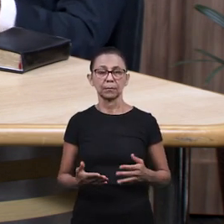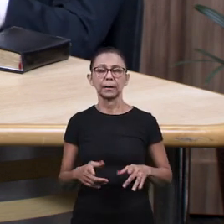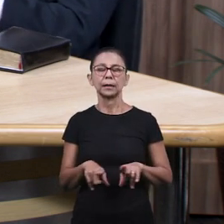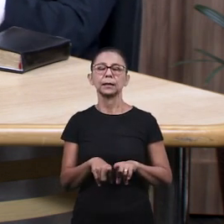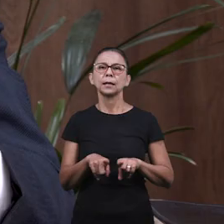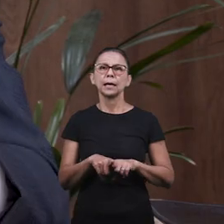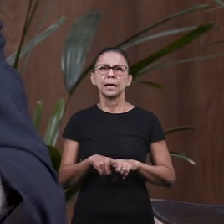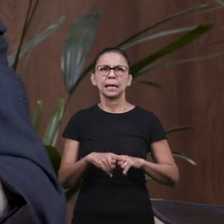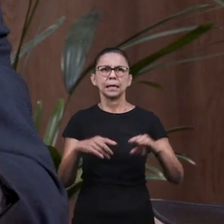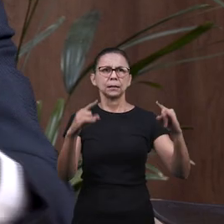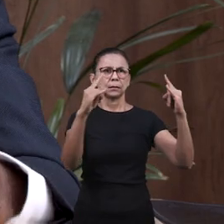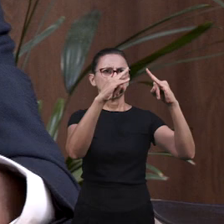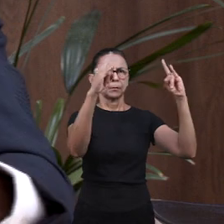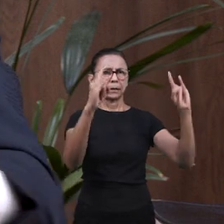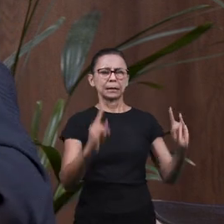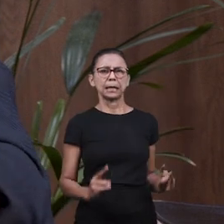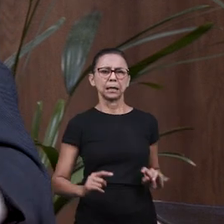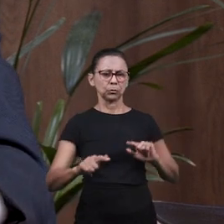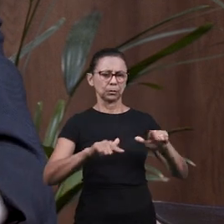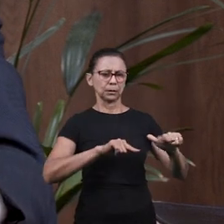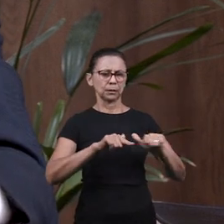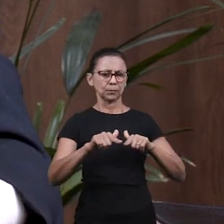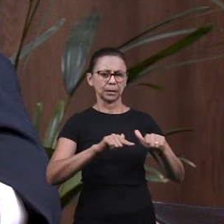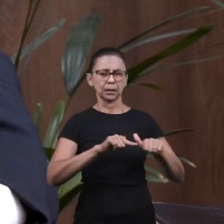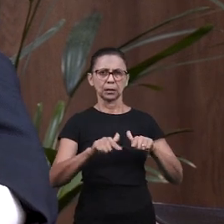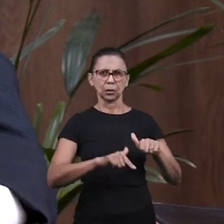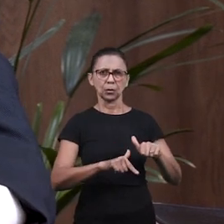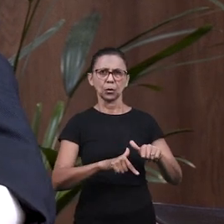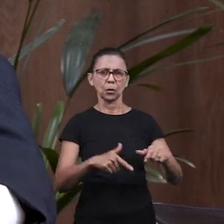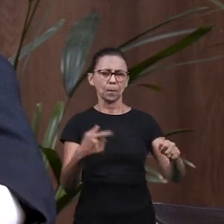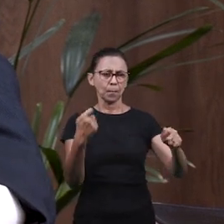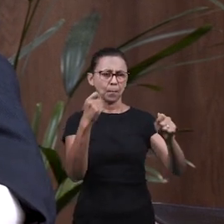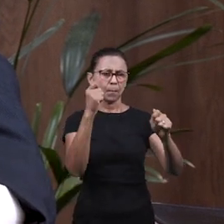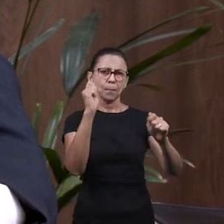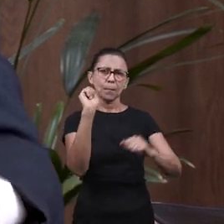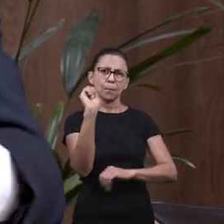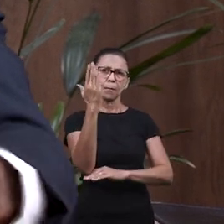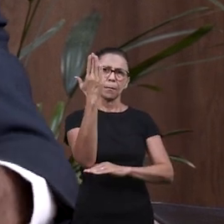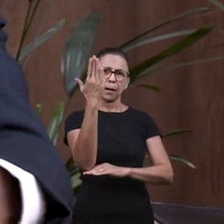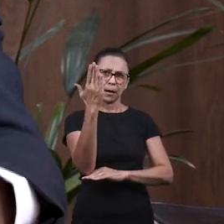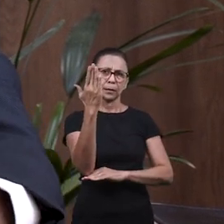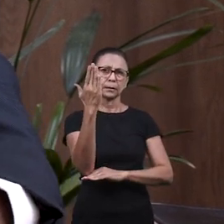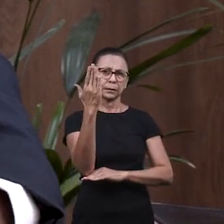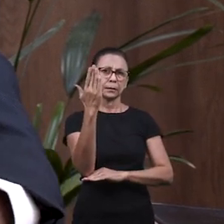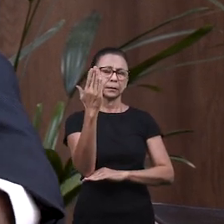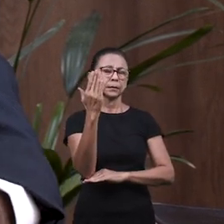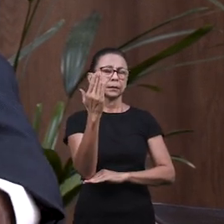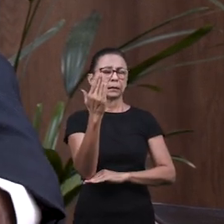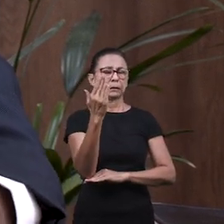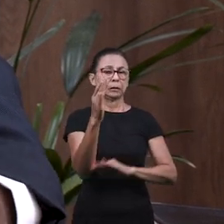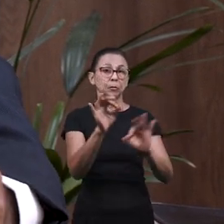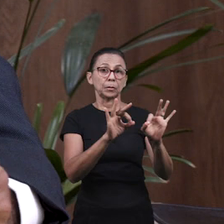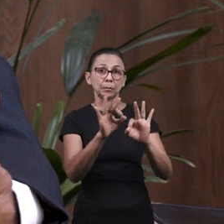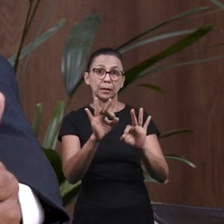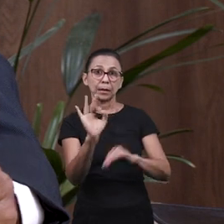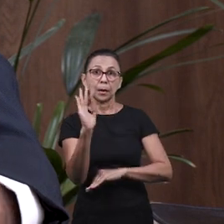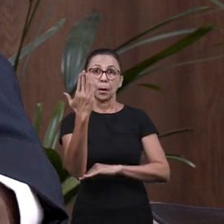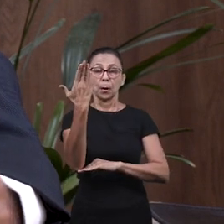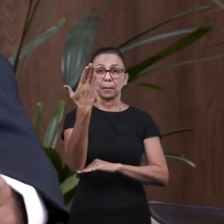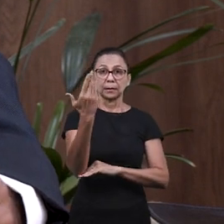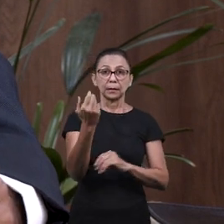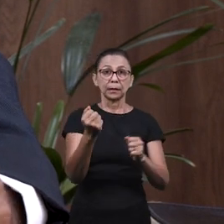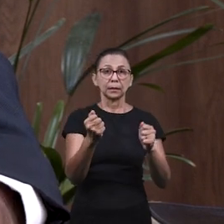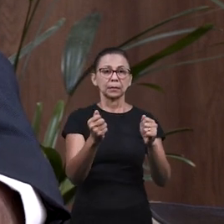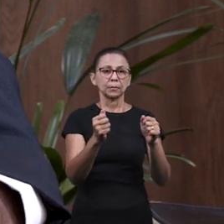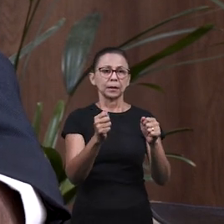as esculturas do tabernáculo em ouro, em tudo que ele ia esculpir, o Espírito Santo estava capacitando ele. É